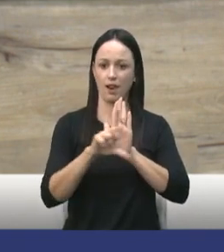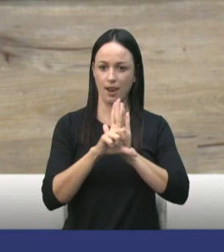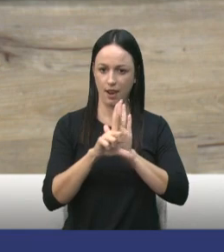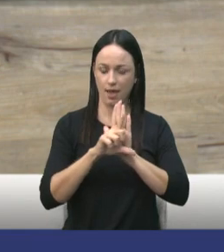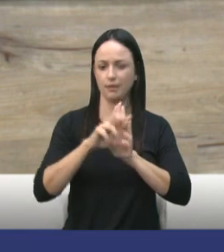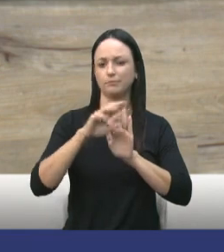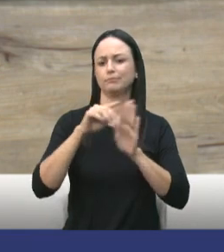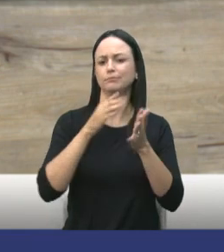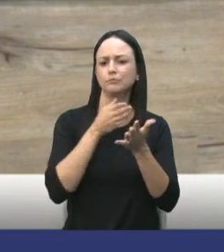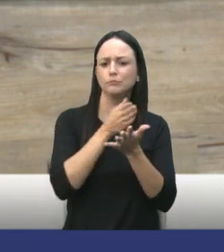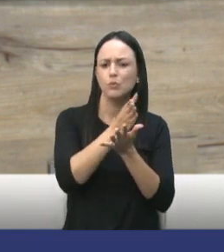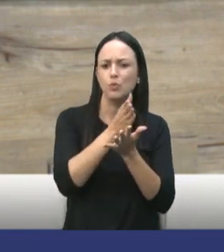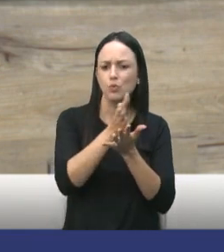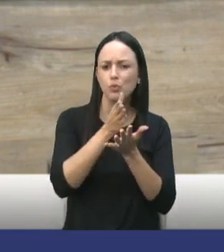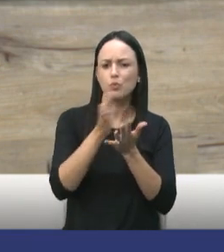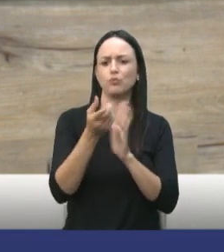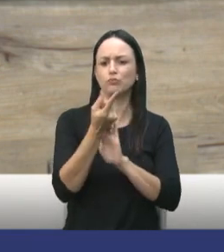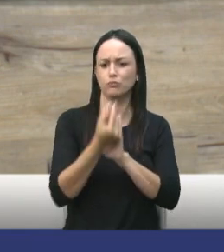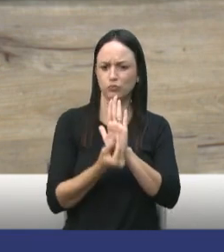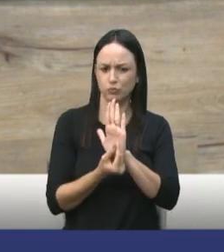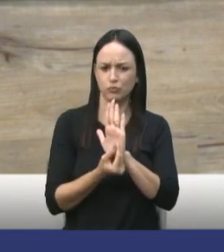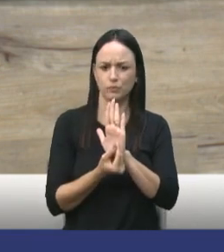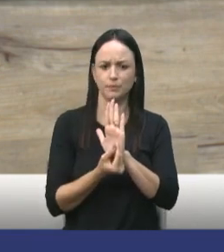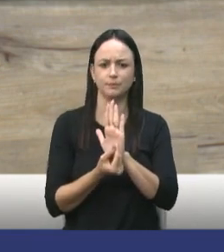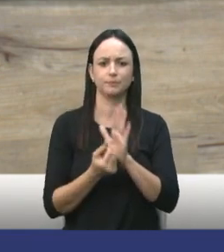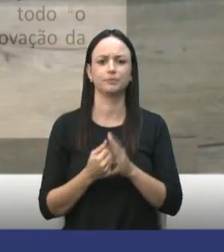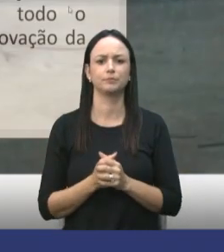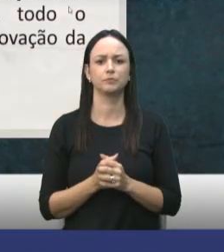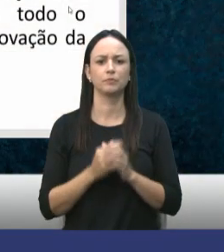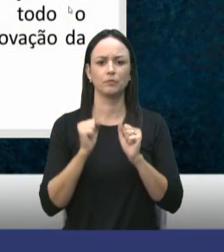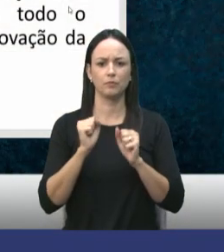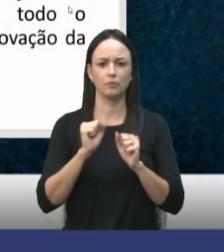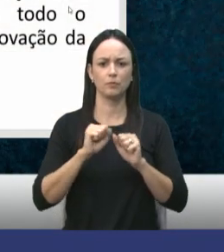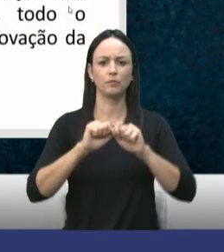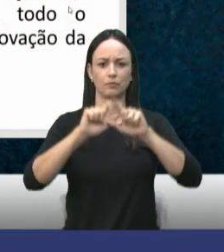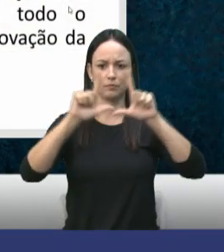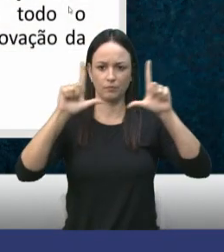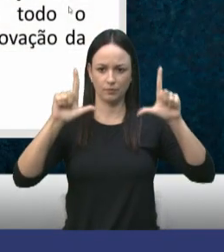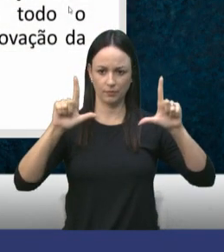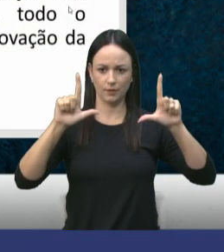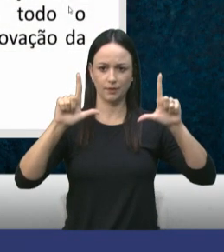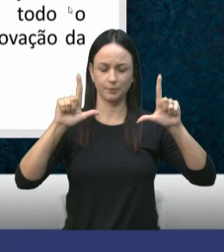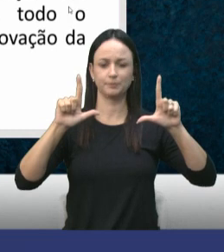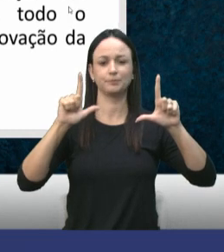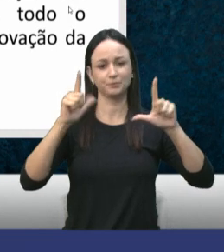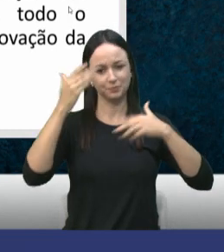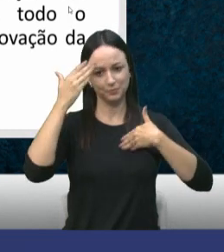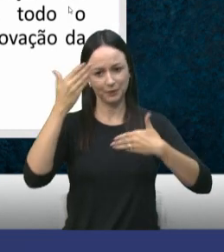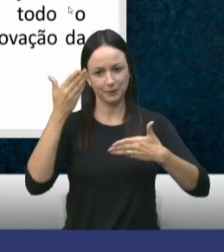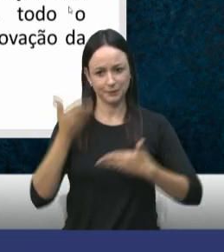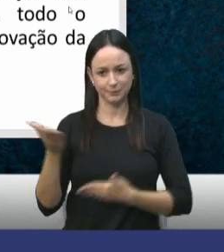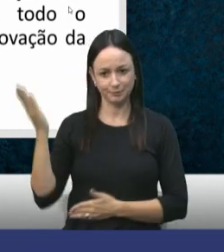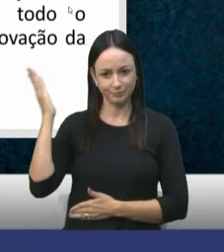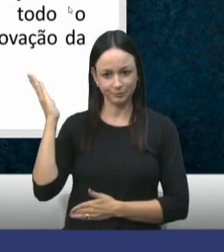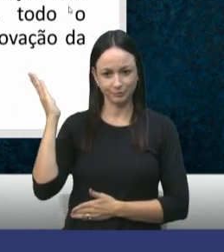Orçamentárias. Se vocês puderem colocar para a gente disponível os slides, a gente agradece. Vamos lá.